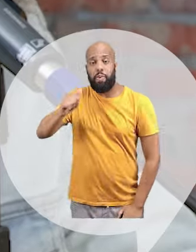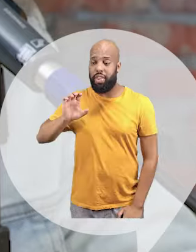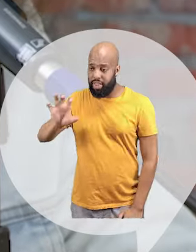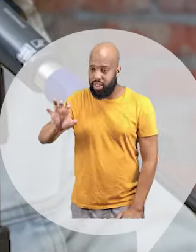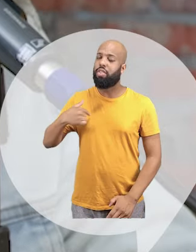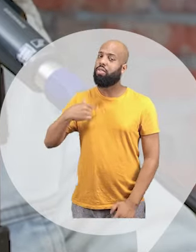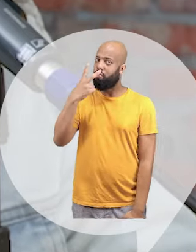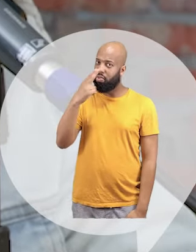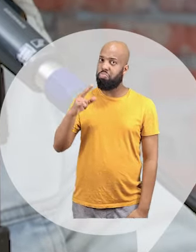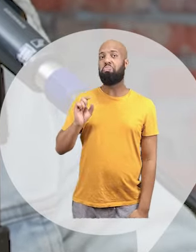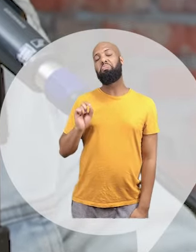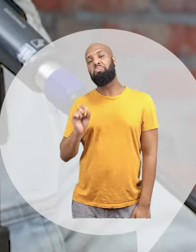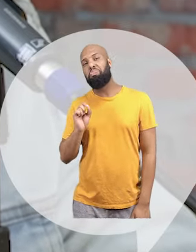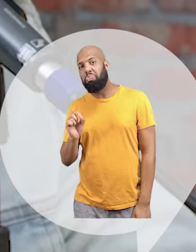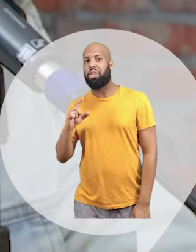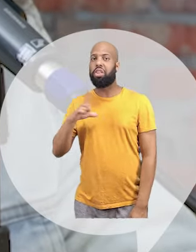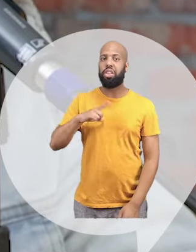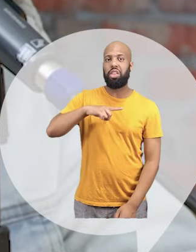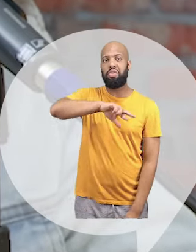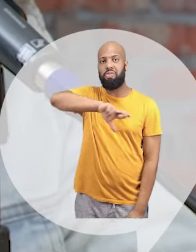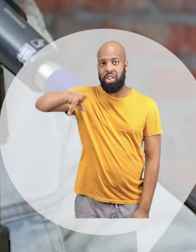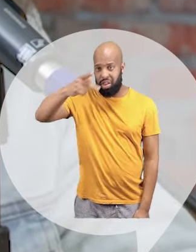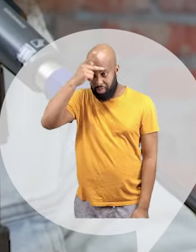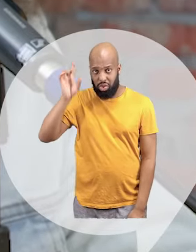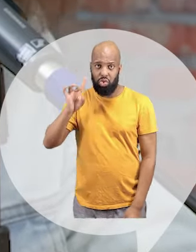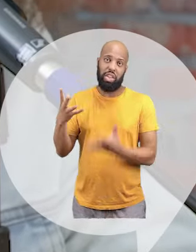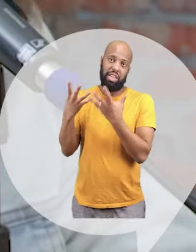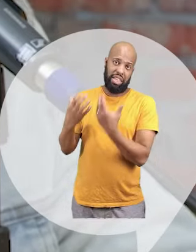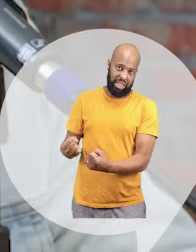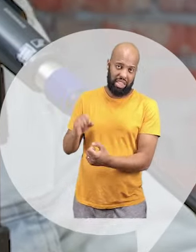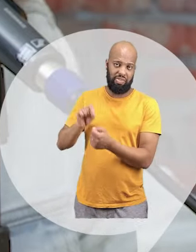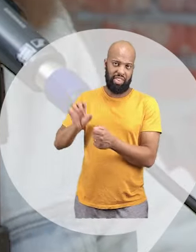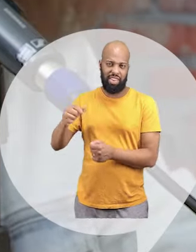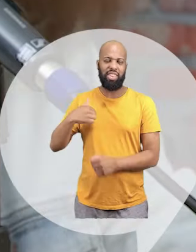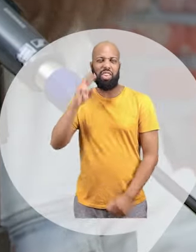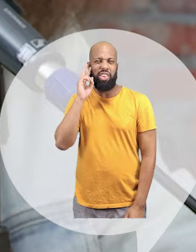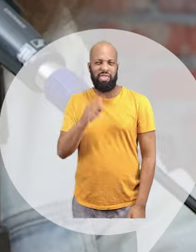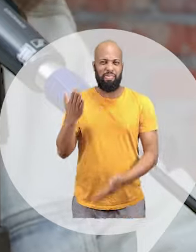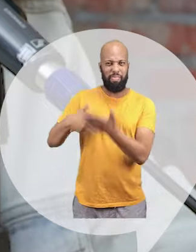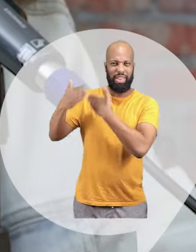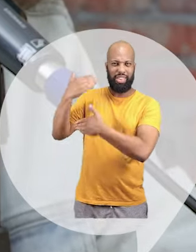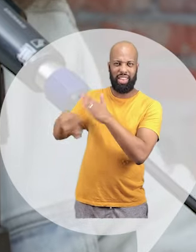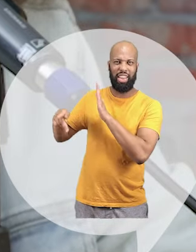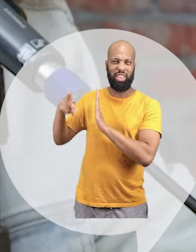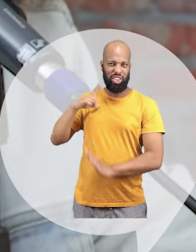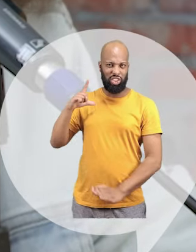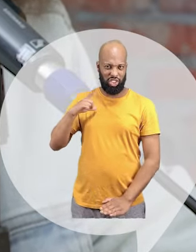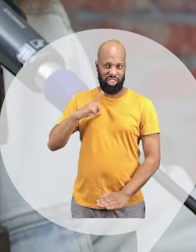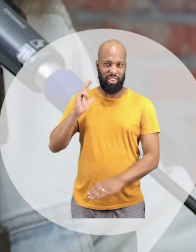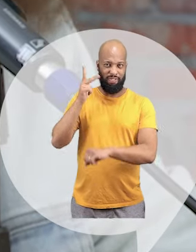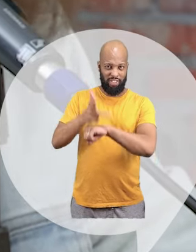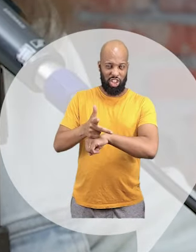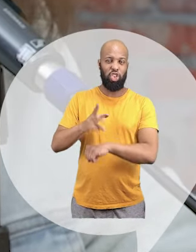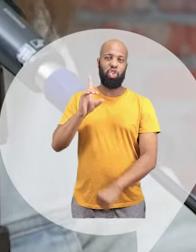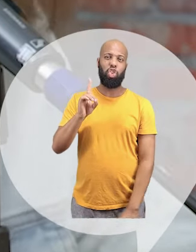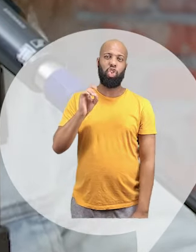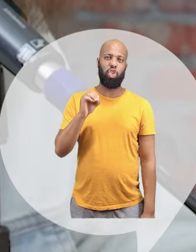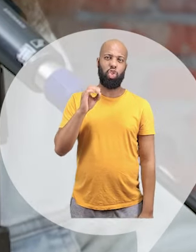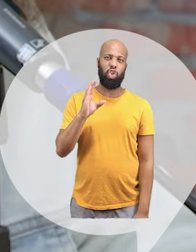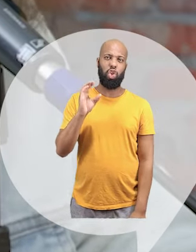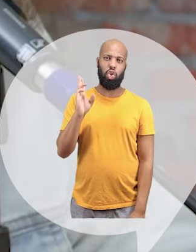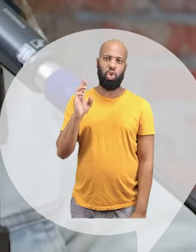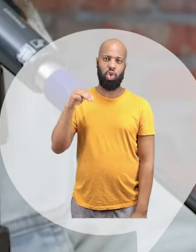melhorar nisso e talvez mas eu acho que tem muita gente que só aceita e faz isso sabe tipo eu tava vendo esses dias um documentário do billish e